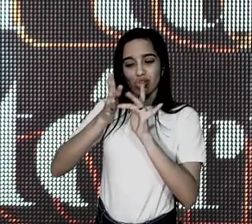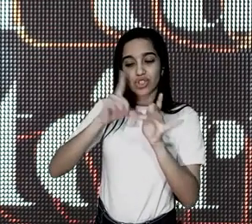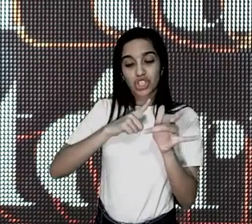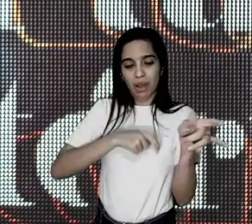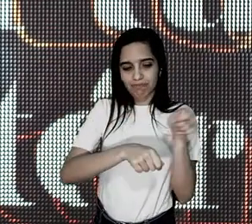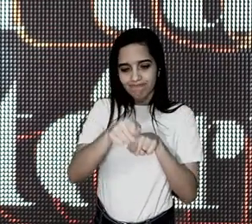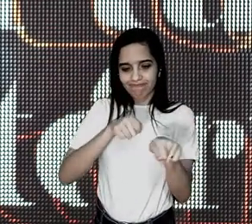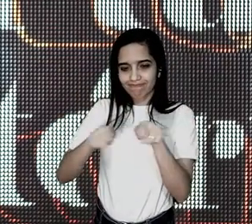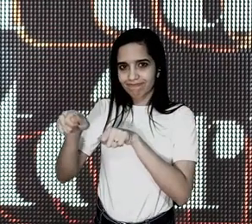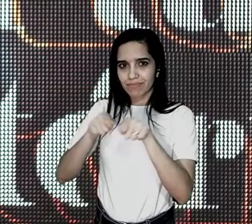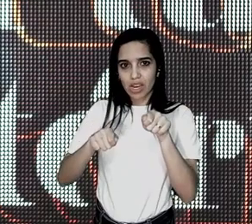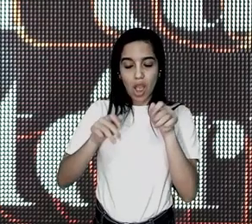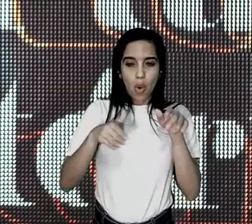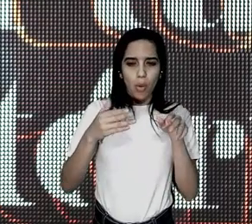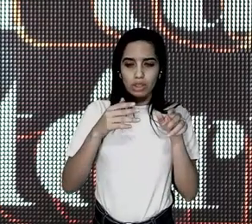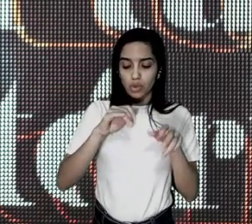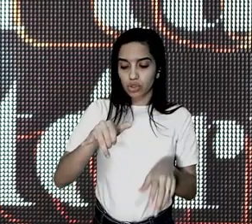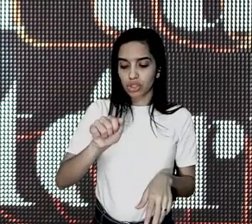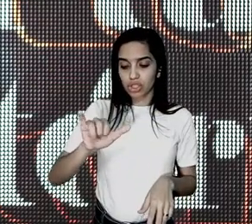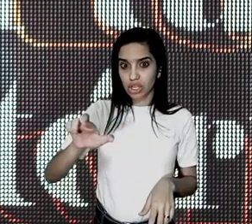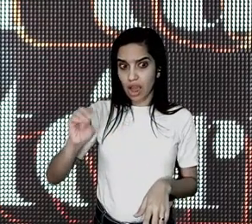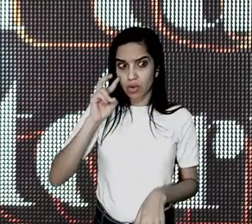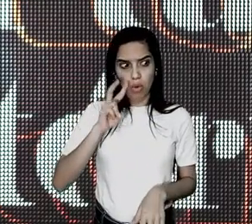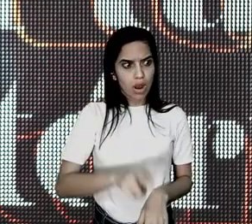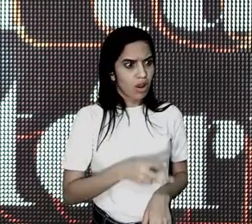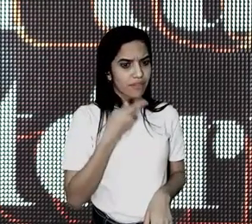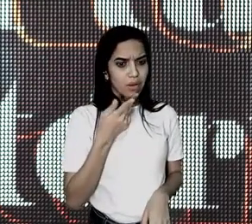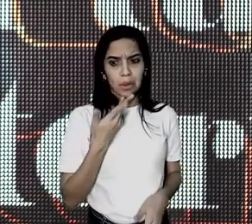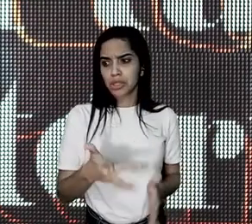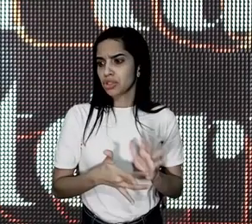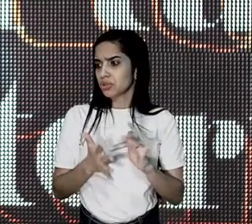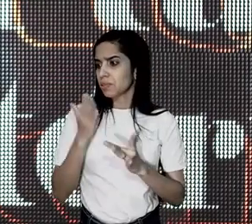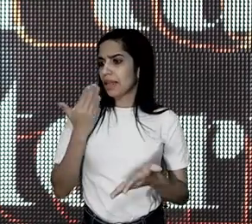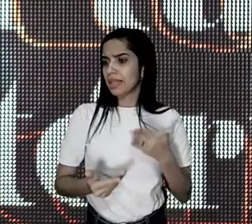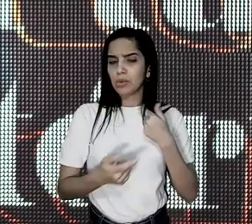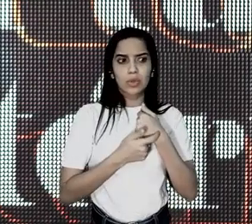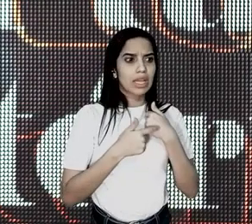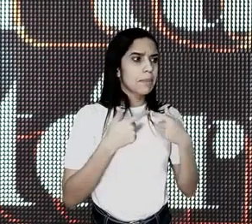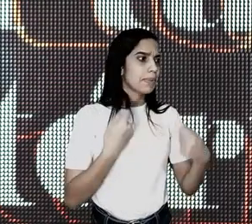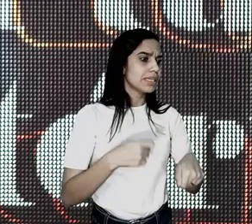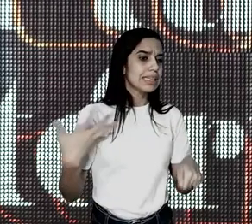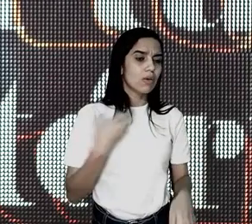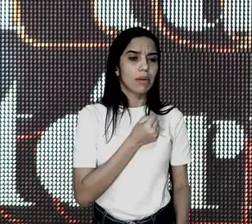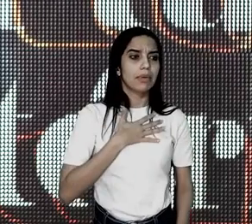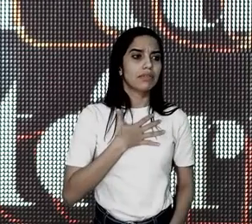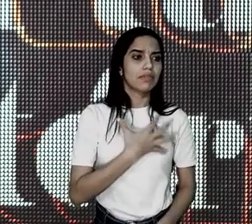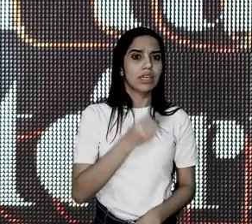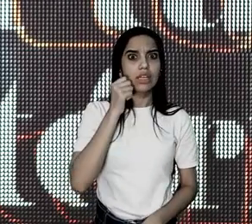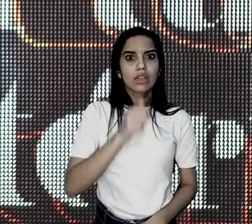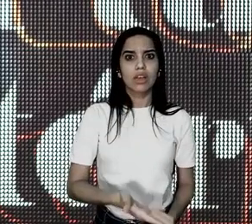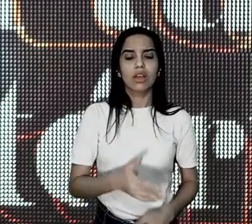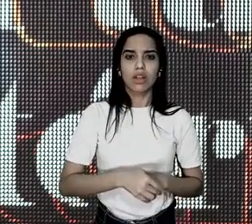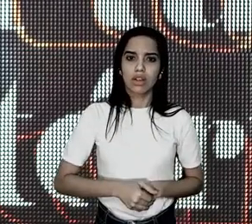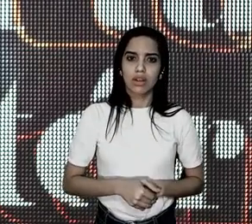controle. Aos olhos humanos de Jairo, Jesus estava perdendo tempo com uma mulher insignificante. Sabe do que mais? Tendo